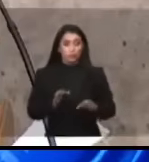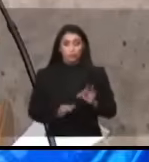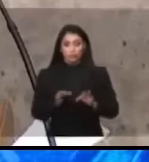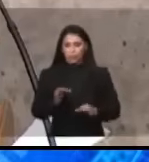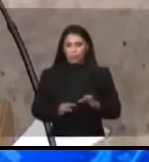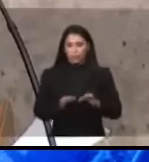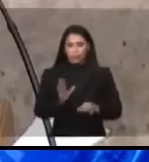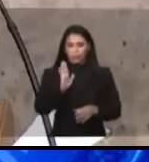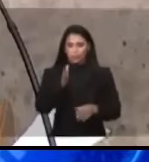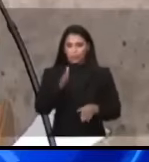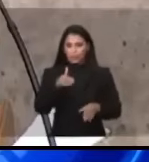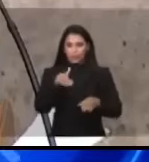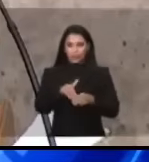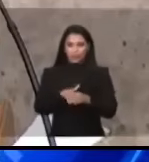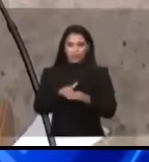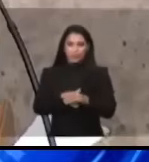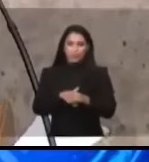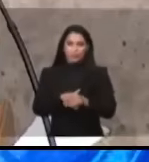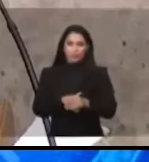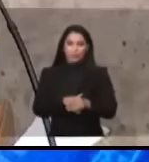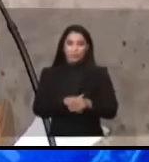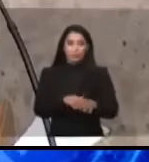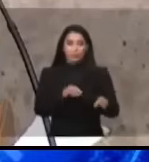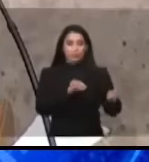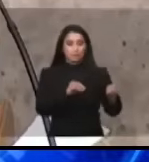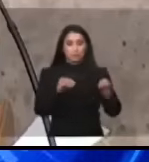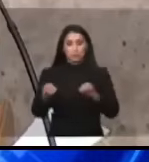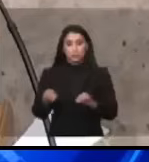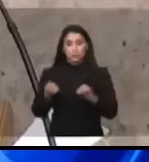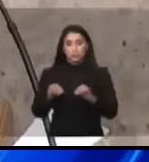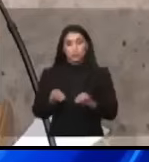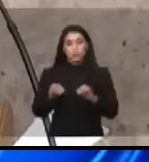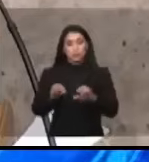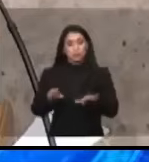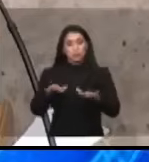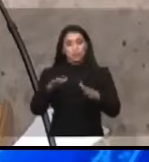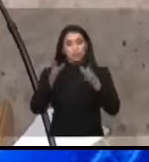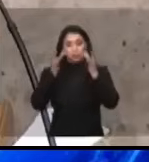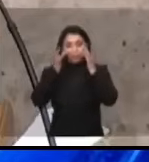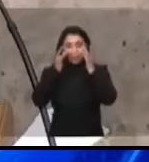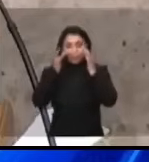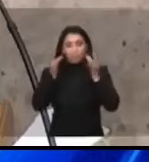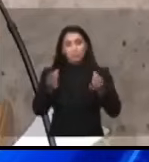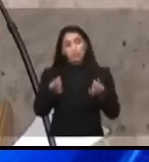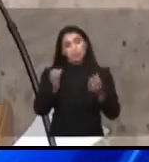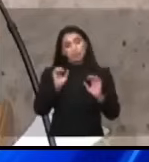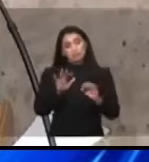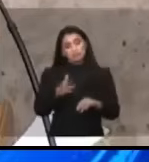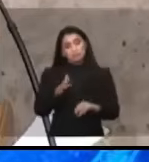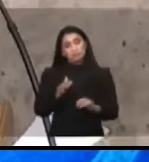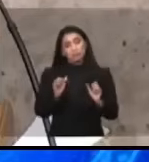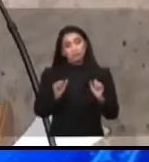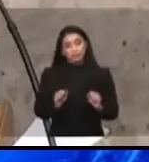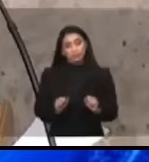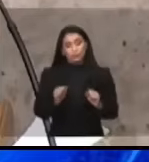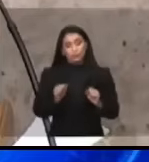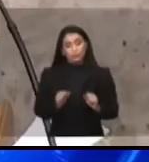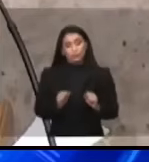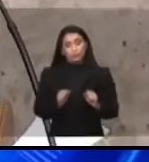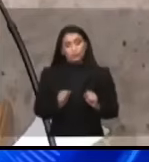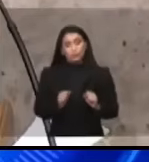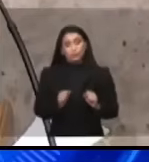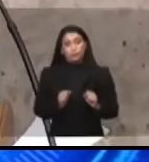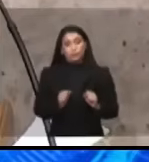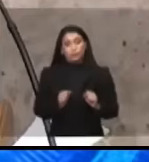todos os votos, né, vem ao plenário presencial. Talvez se possa, de fato,